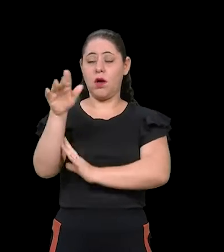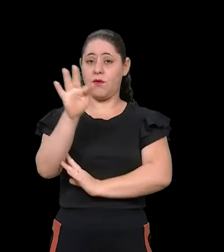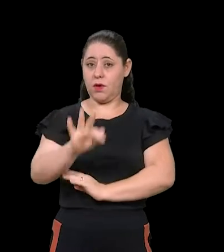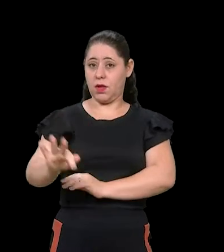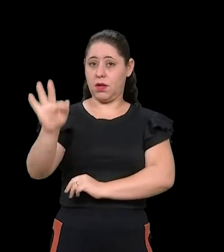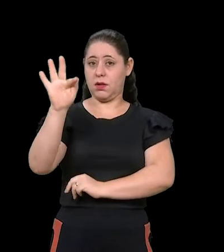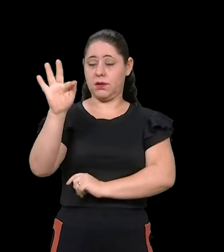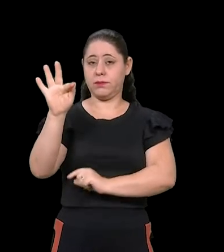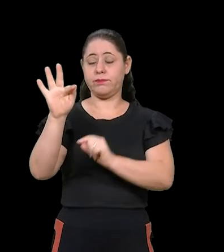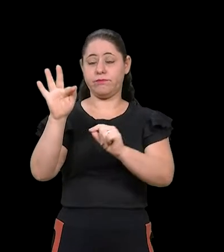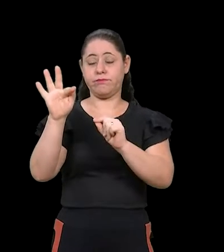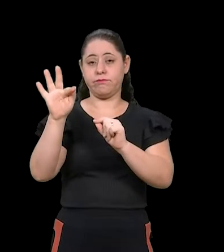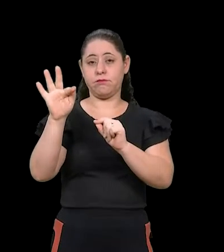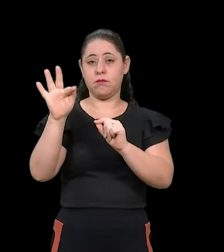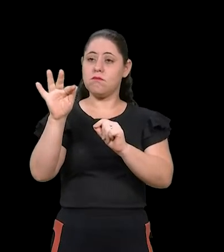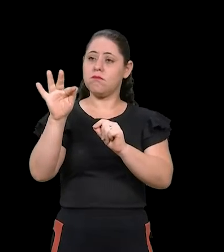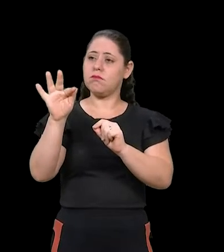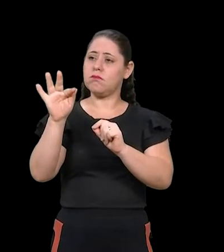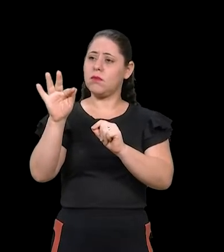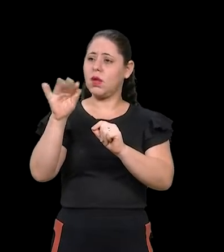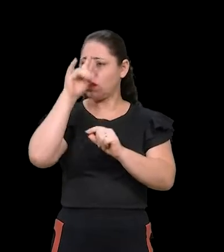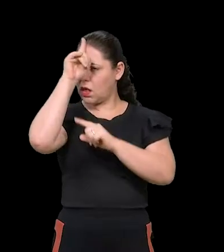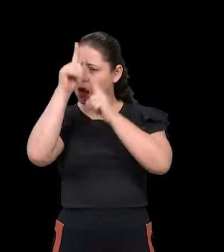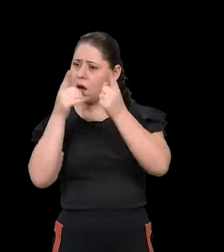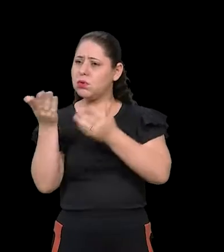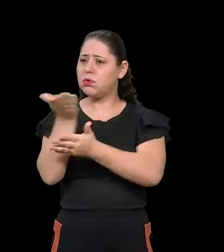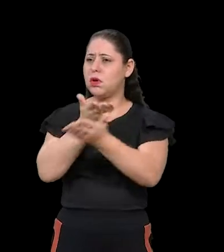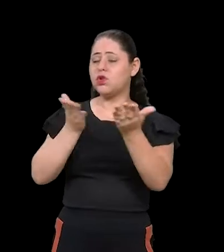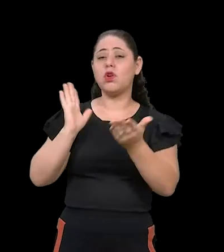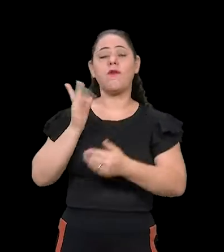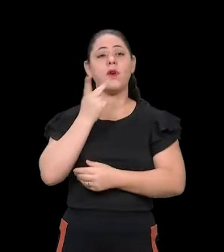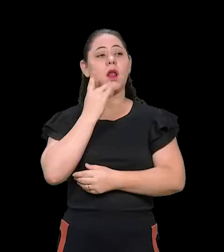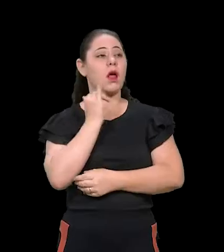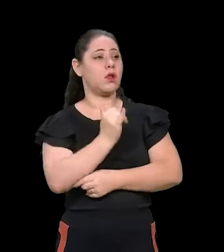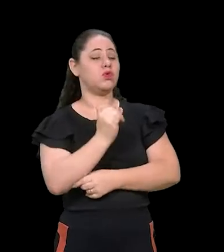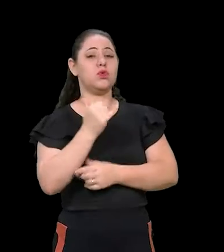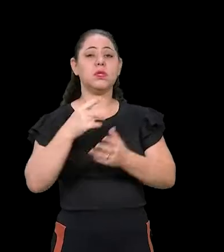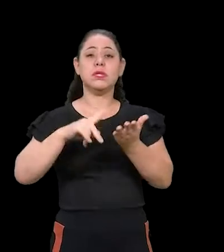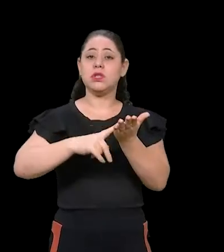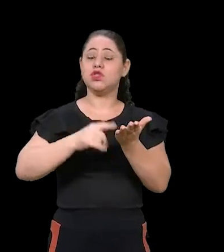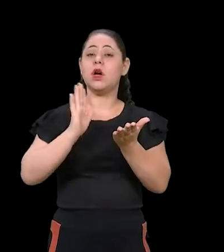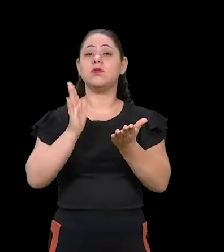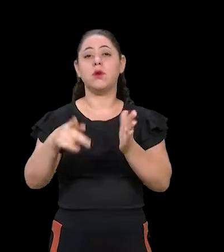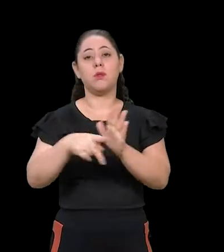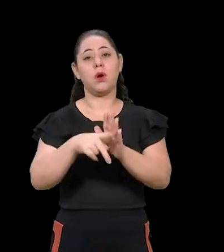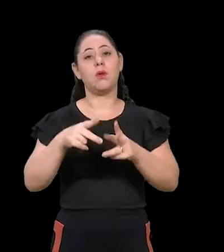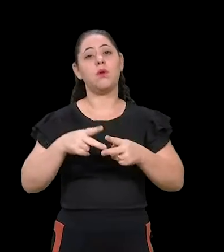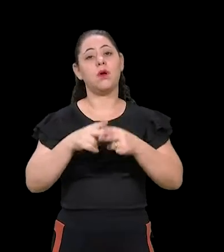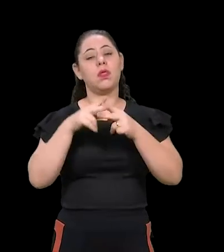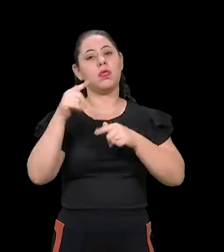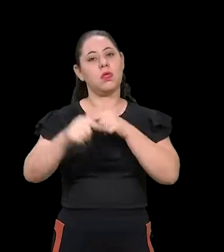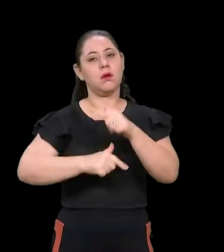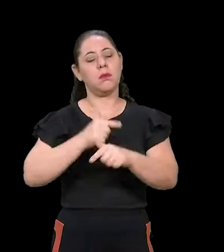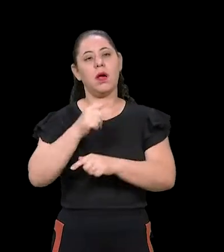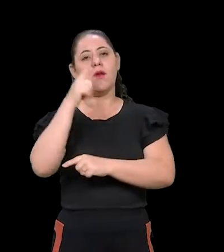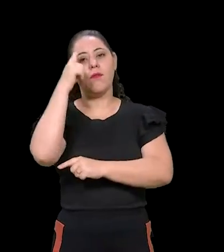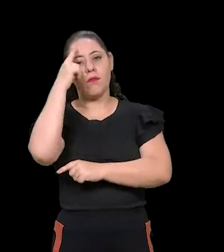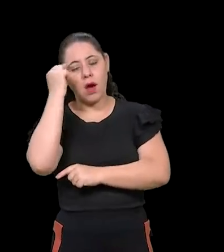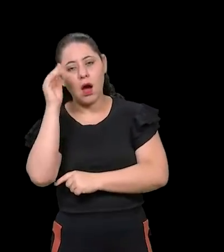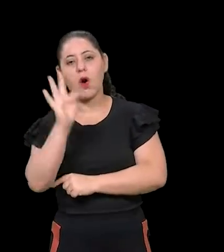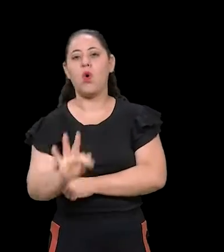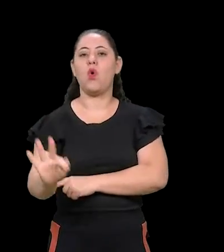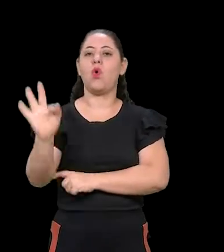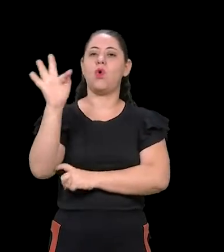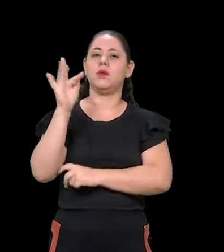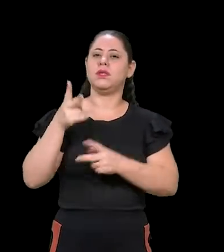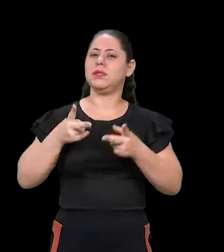lá na Federação, trocando ideias e falando, porque eu já era do Sindicato Rural de Nioaque, então sempre trabalhei com